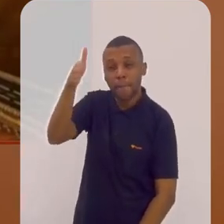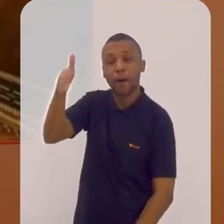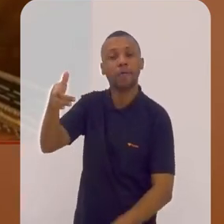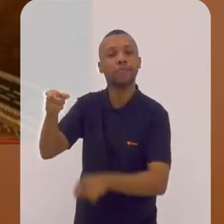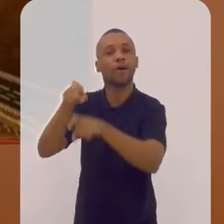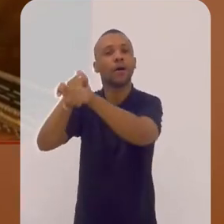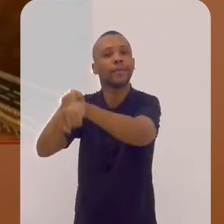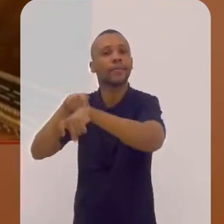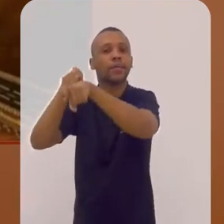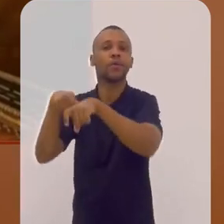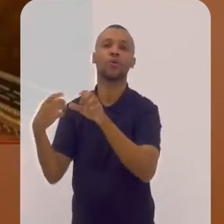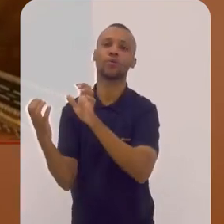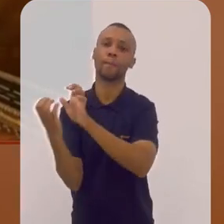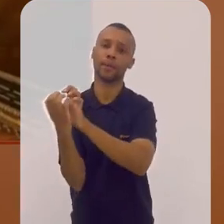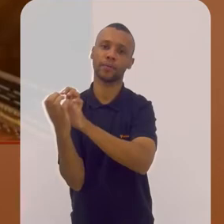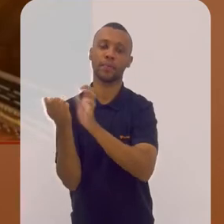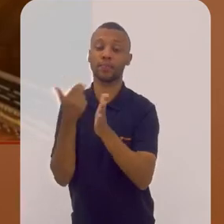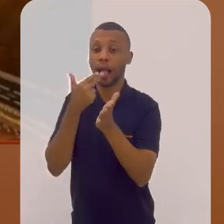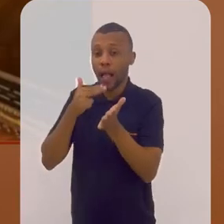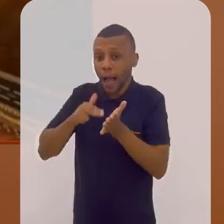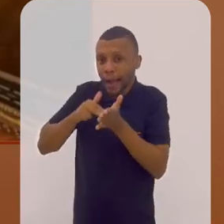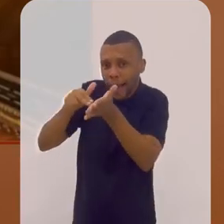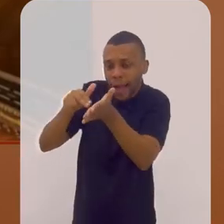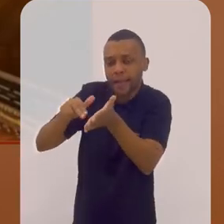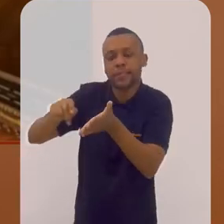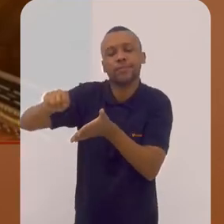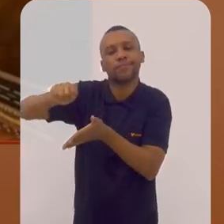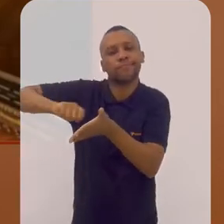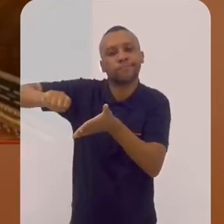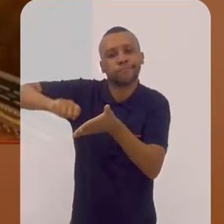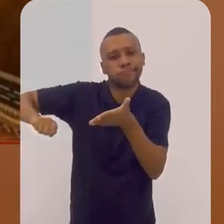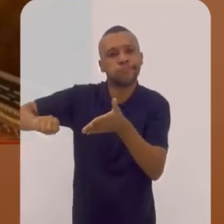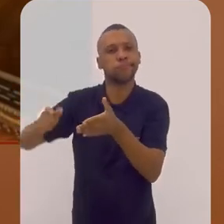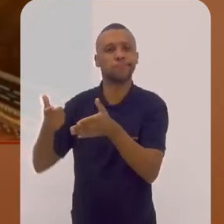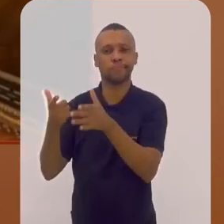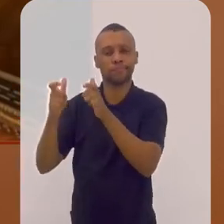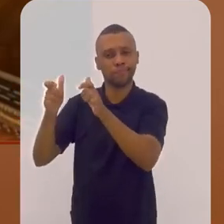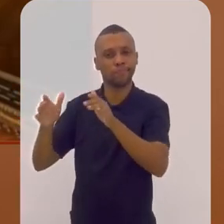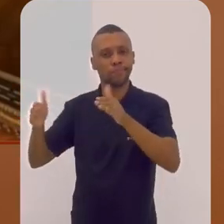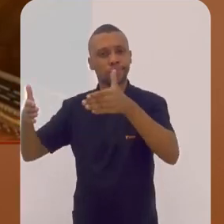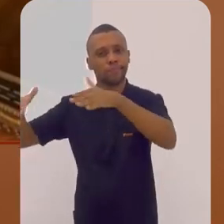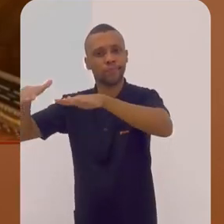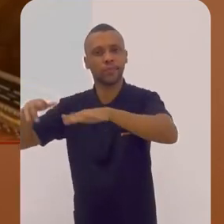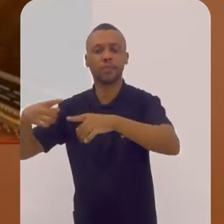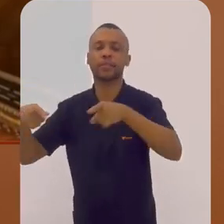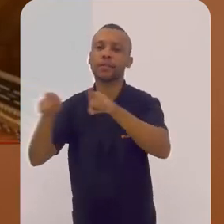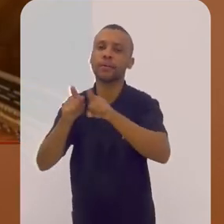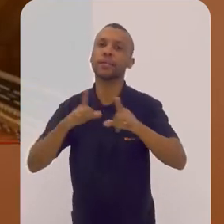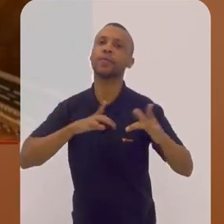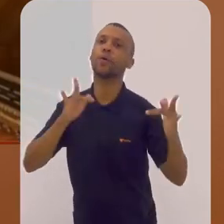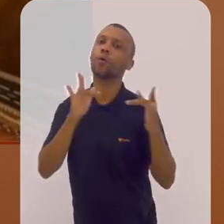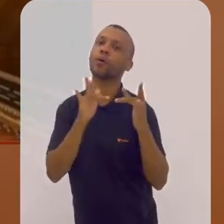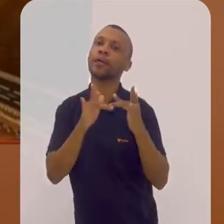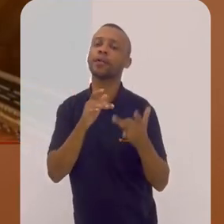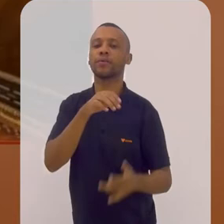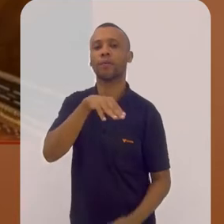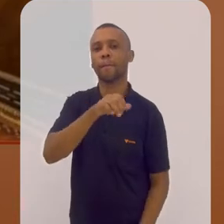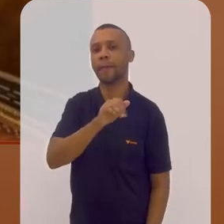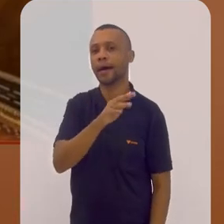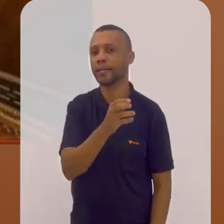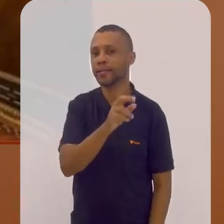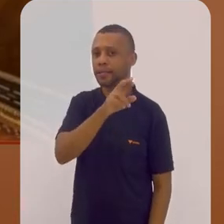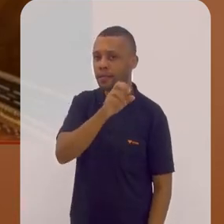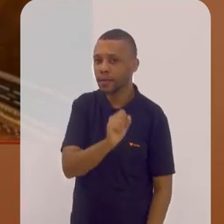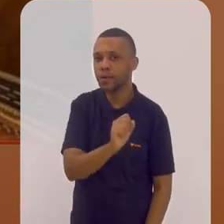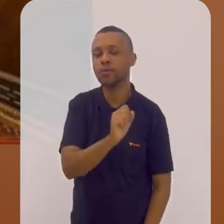a cata de repertórios de compositores daquela região. Também estamos em contato com o Matheus Proust, que